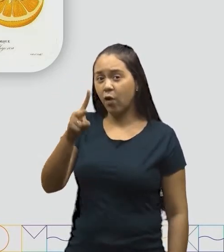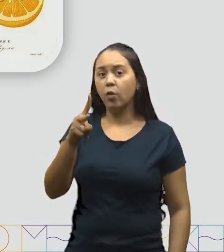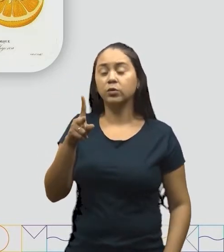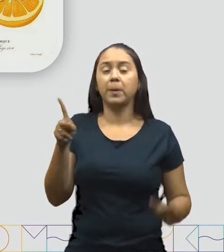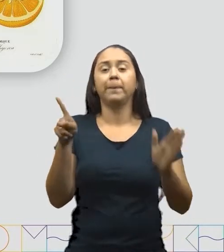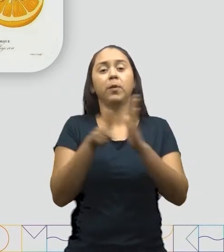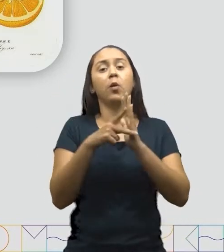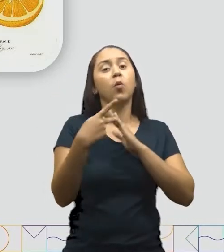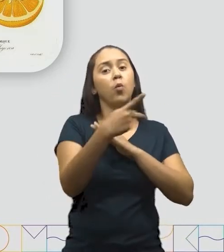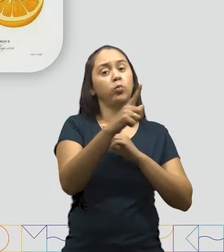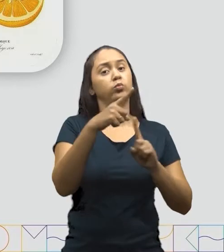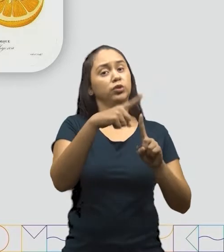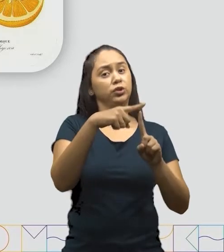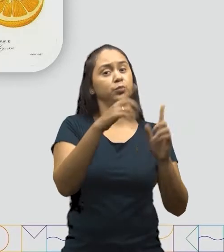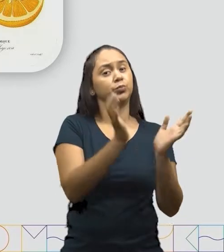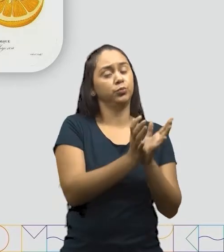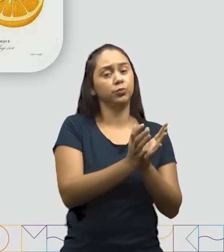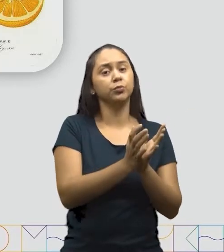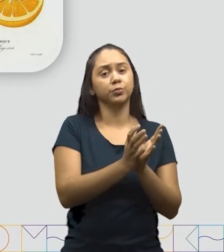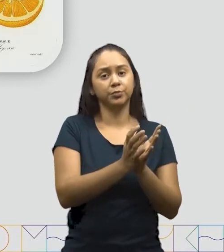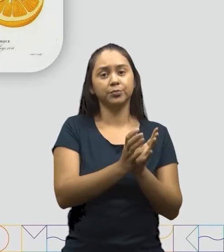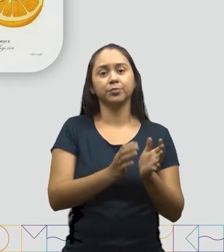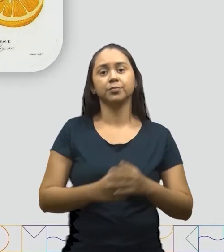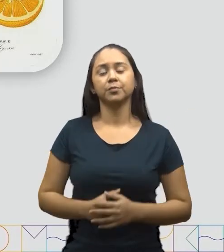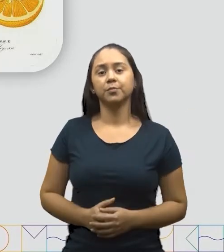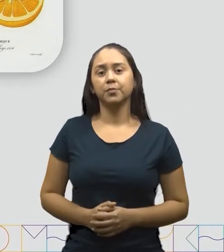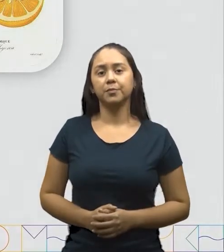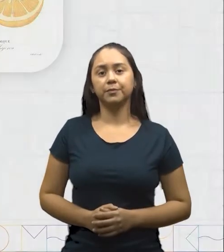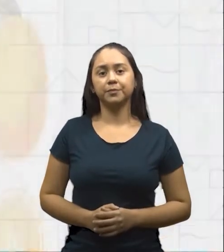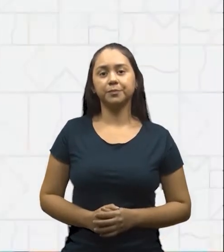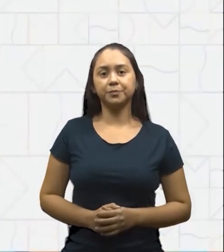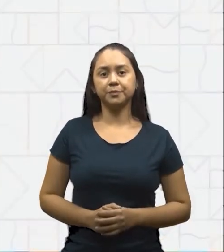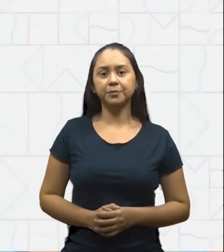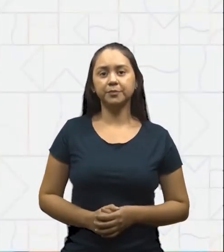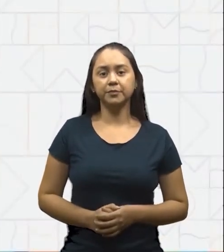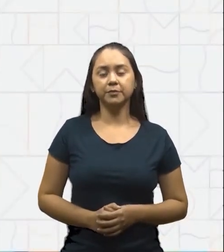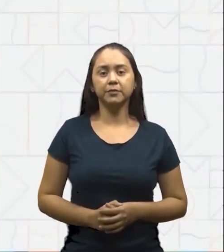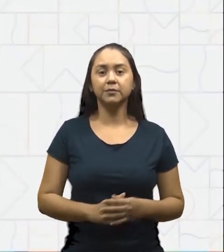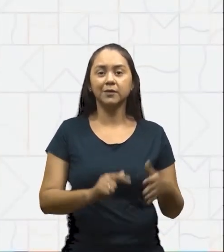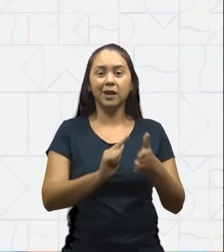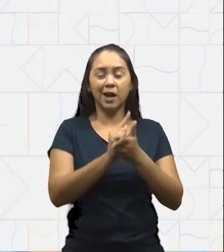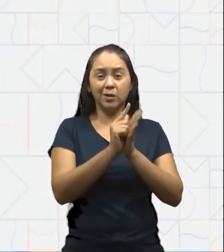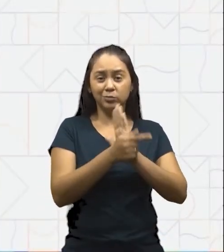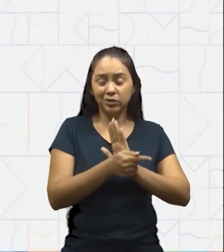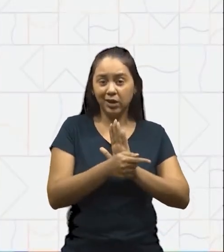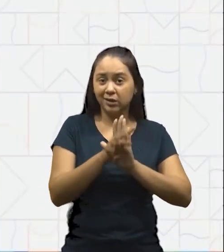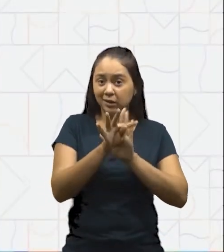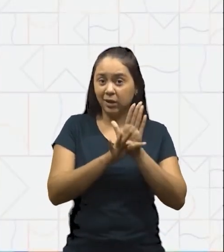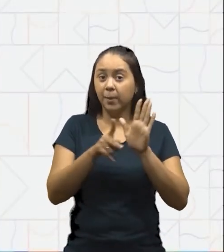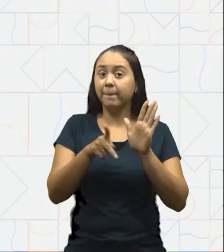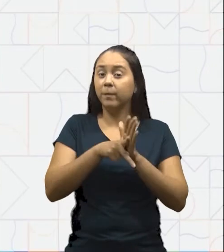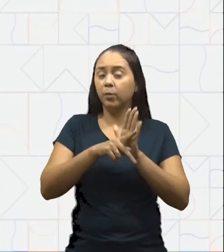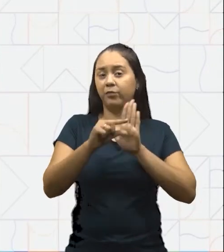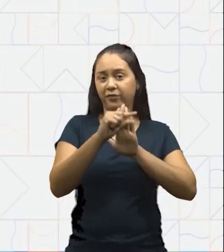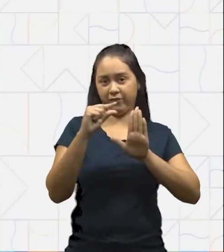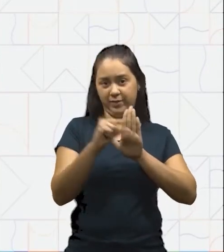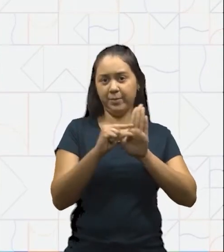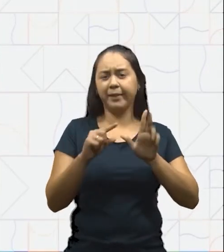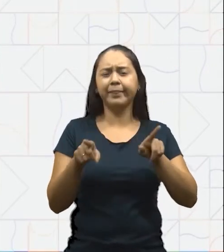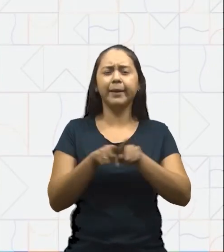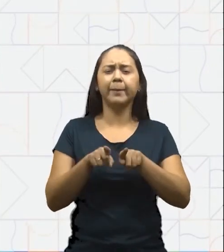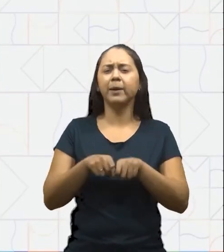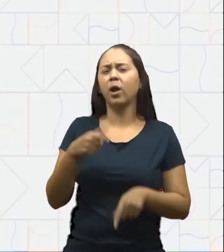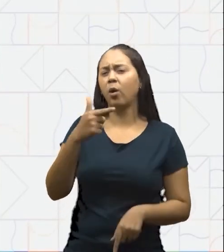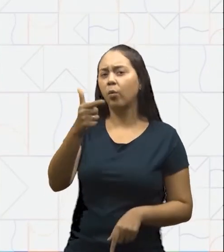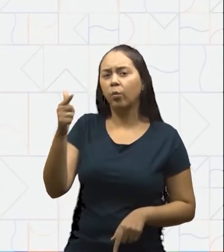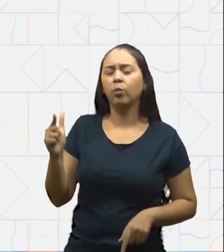outra espécie, Citrus aurantium. O gênero textual verbete, assim como os outros gêneros que já vimos aqui